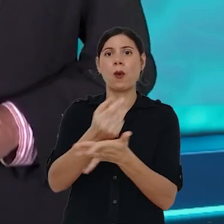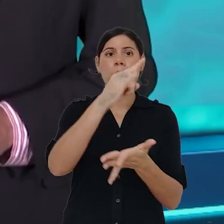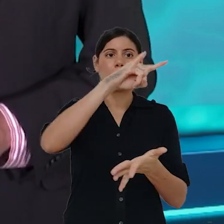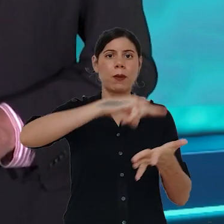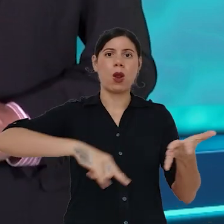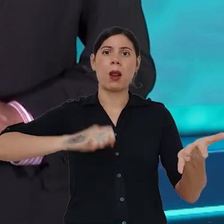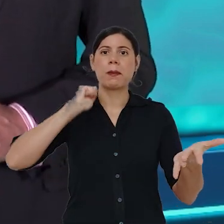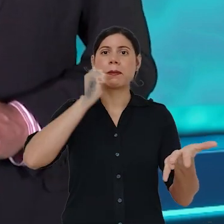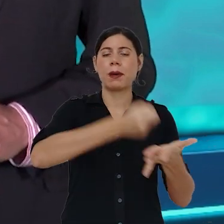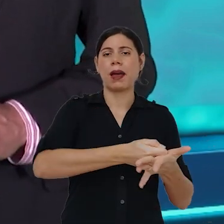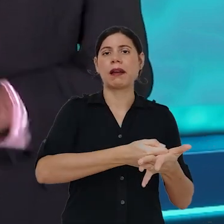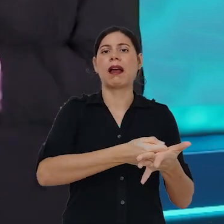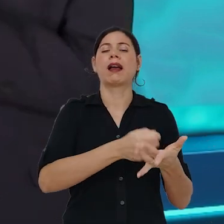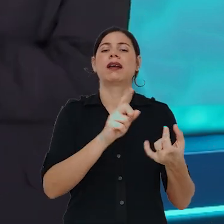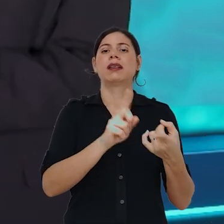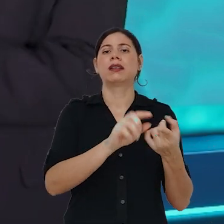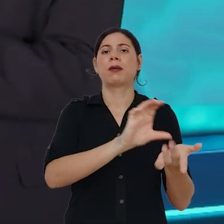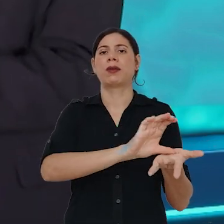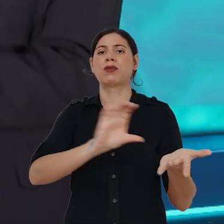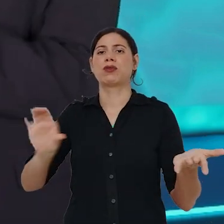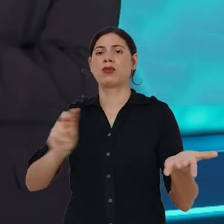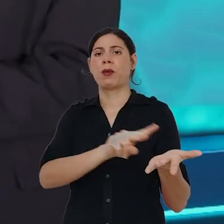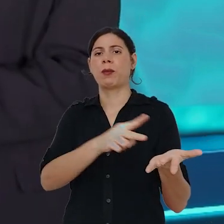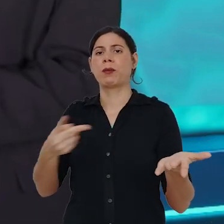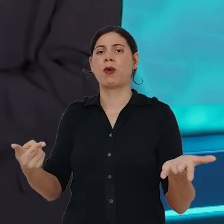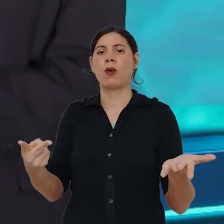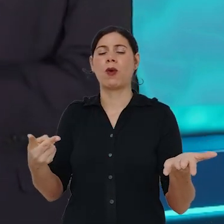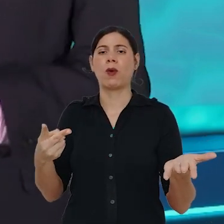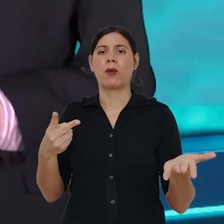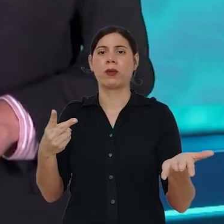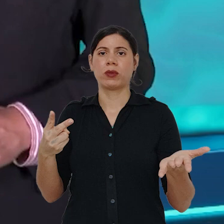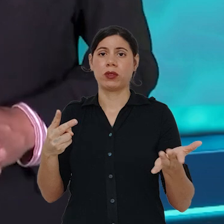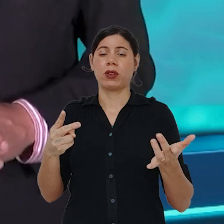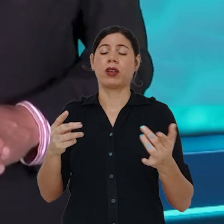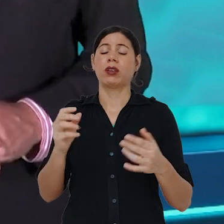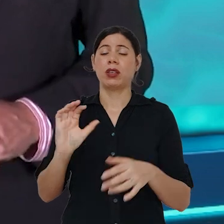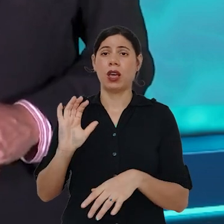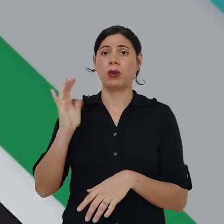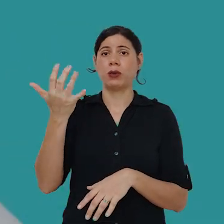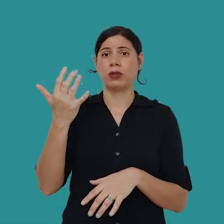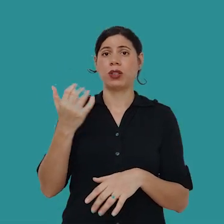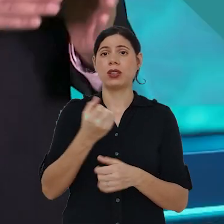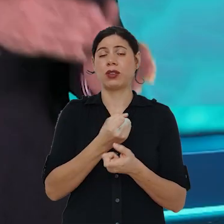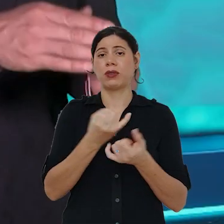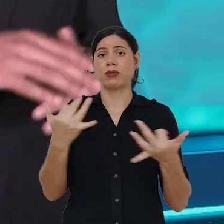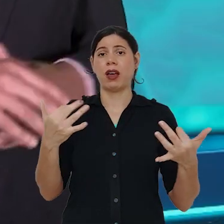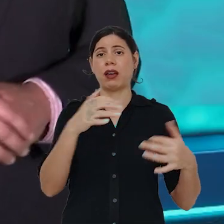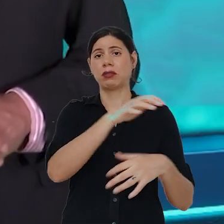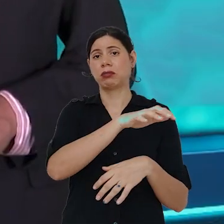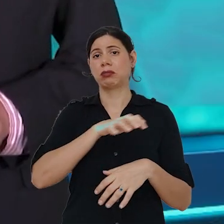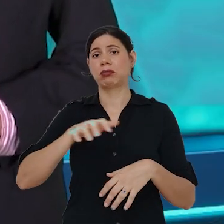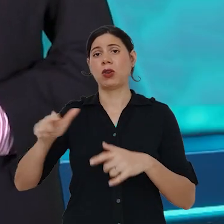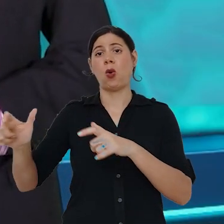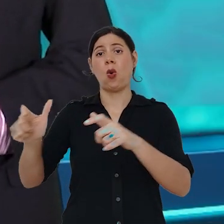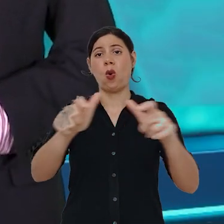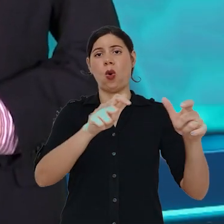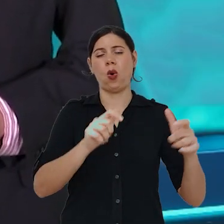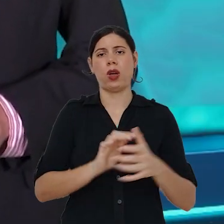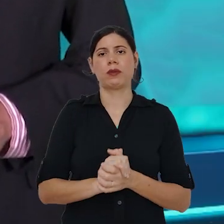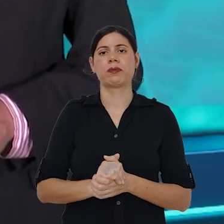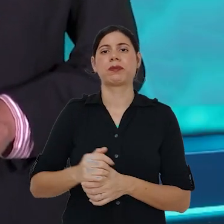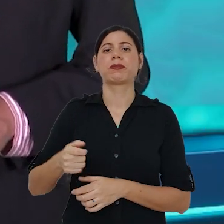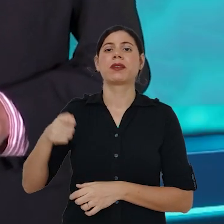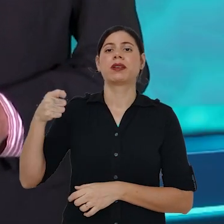de transferências eletrônicas que ocorreram de forma recorrente e de vários terminais. Decisão da 12ª turma